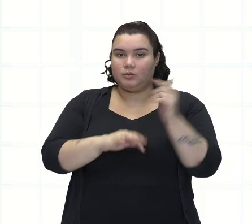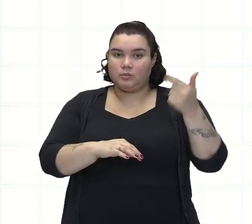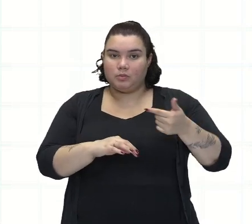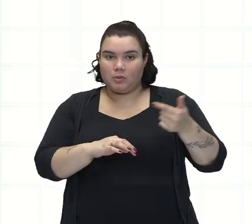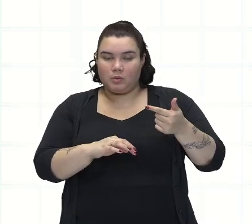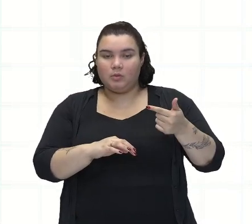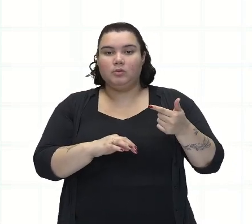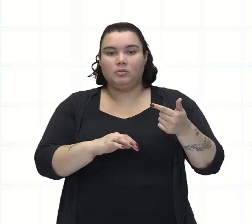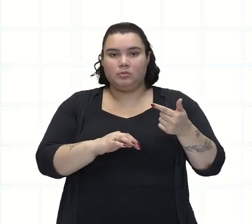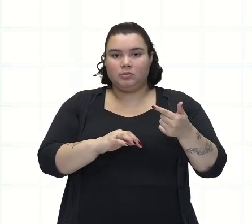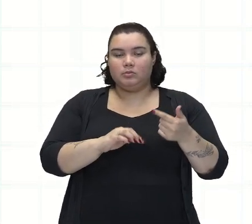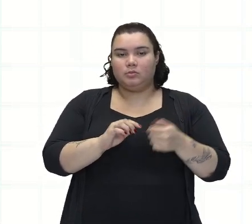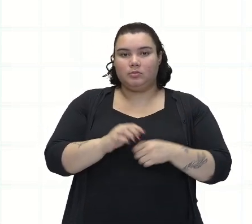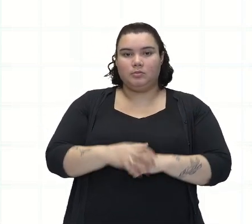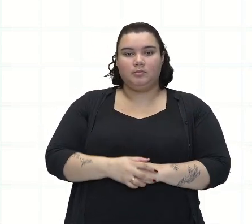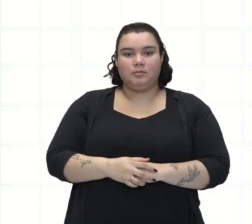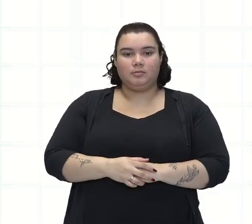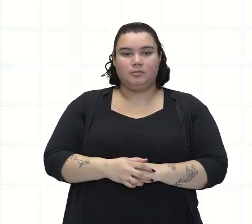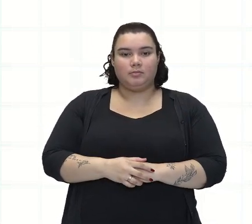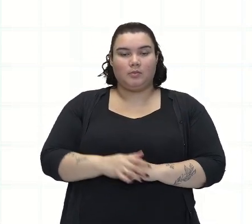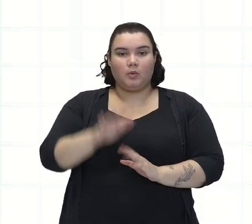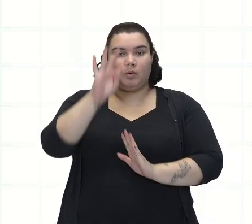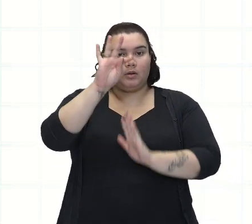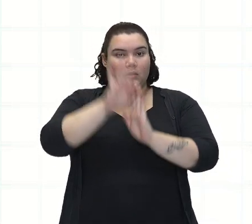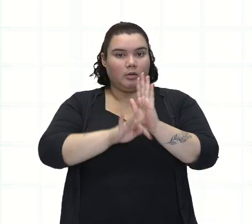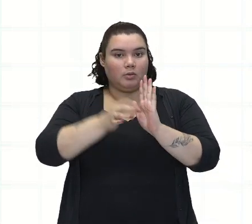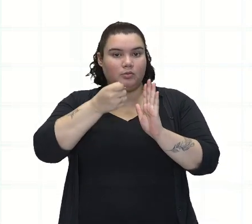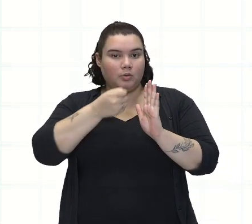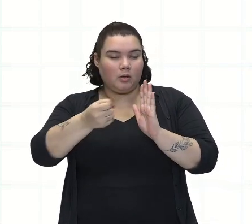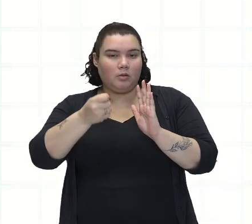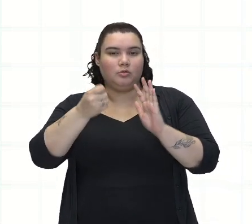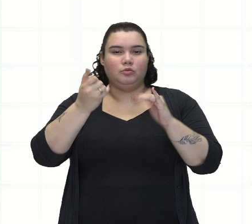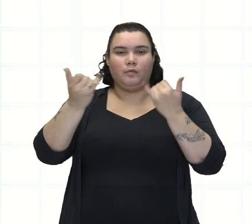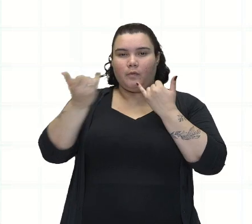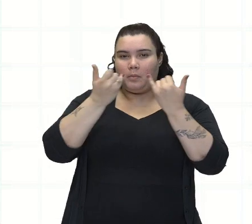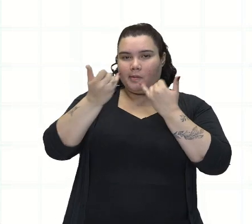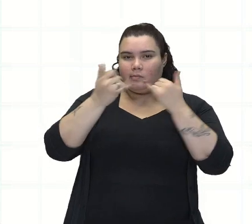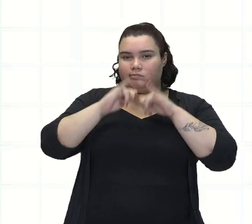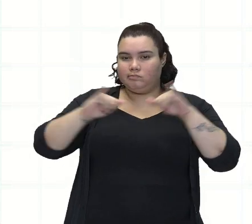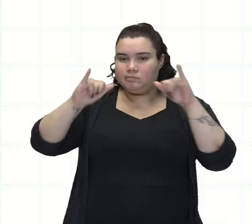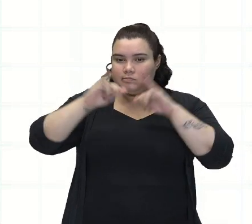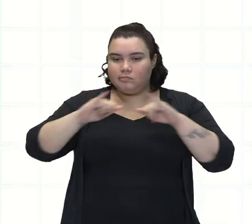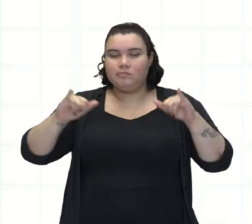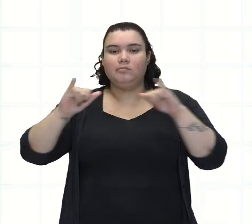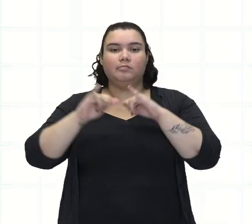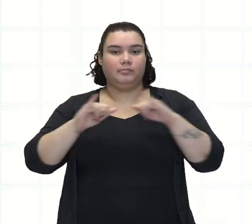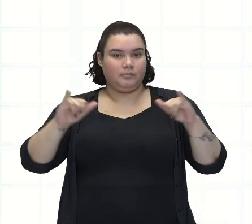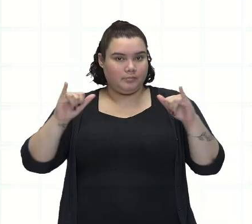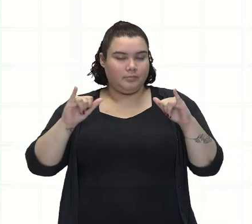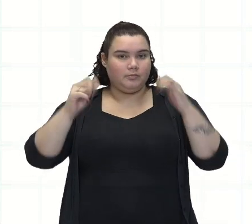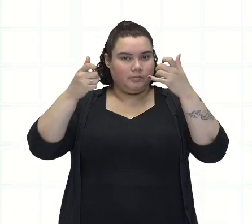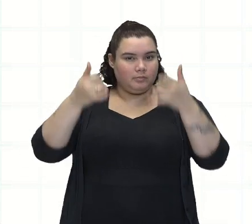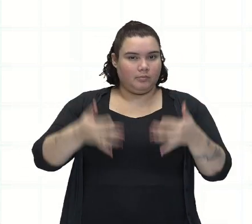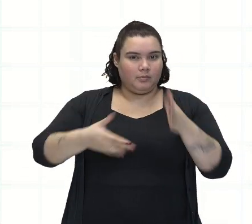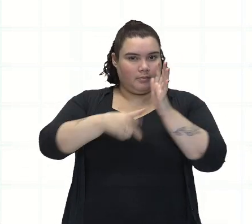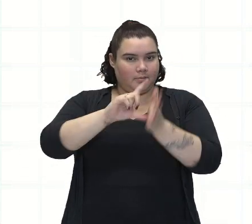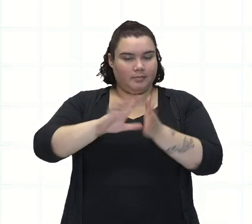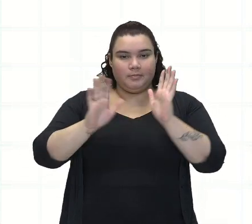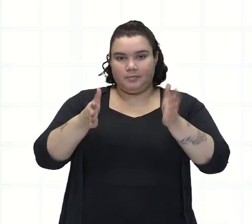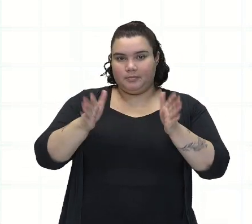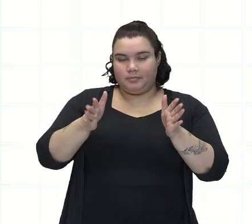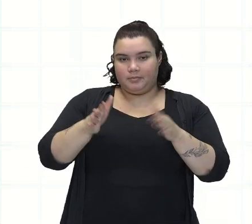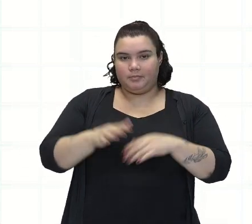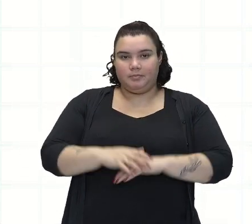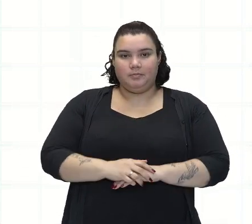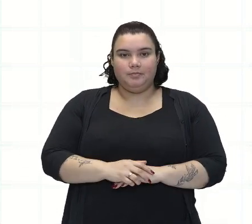2, lá o texto jornalístico informando fatos sobre a enchente dos dois rios, né, Acre